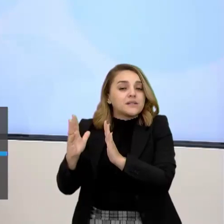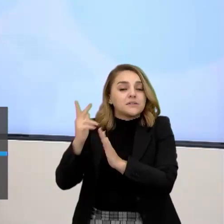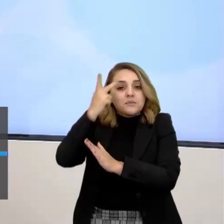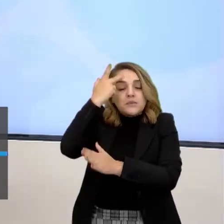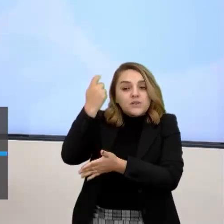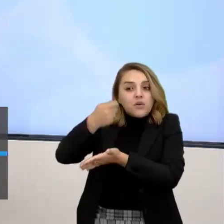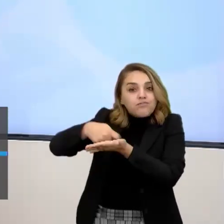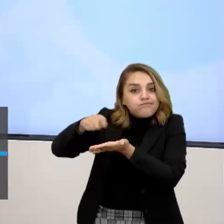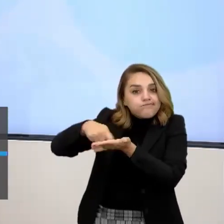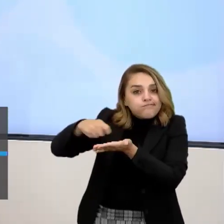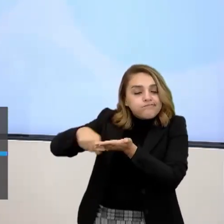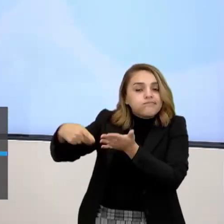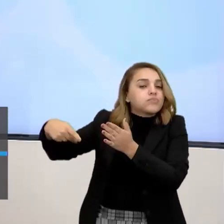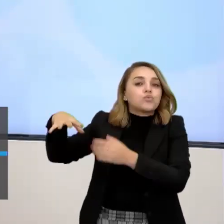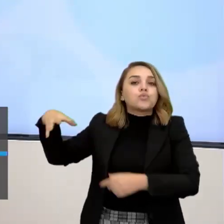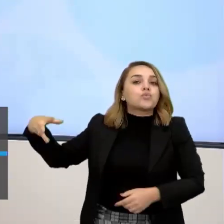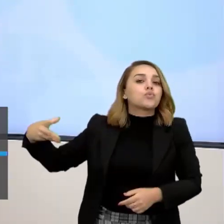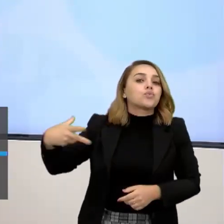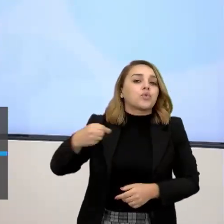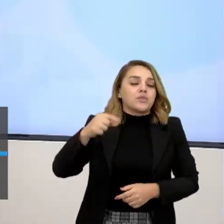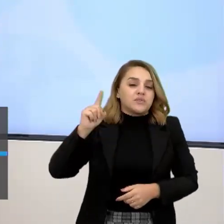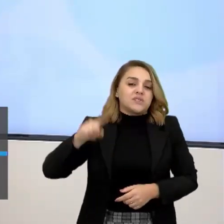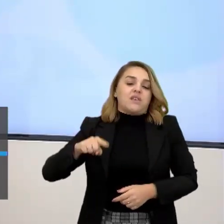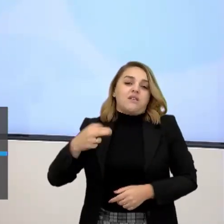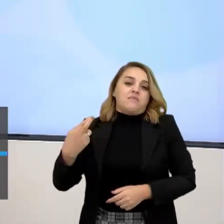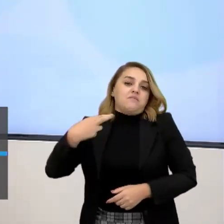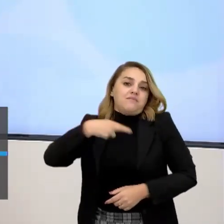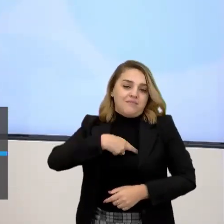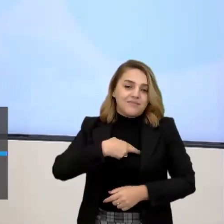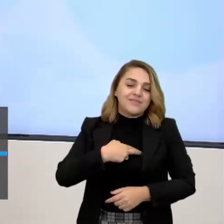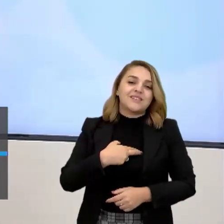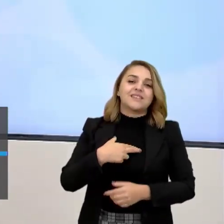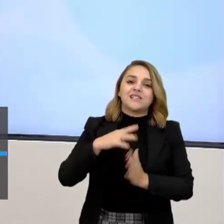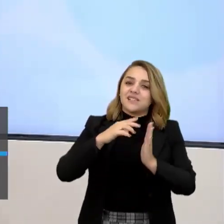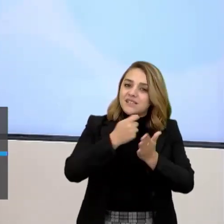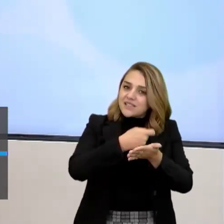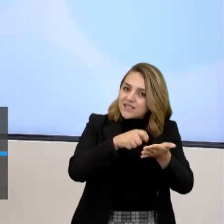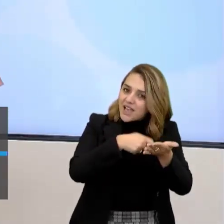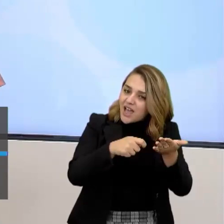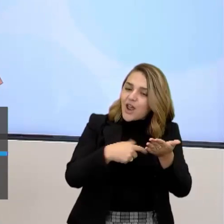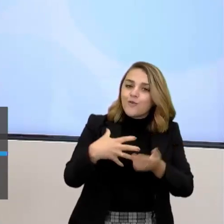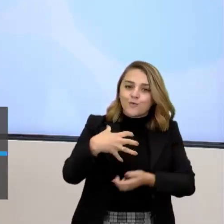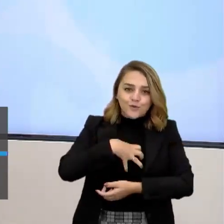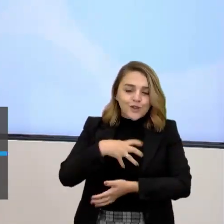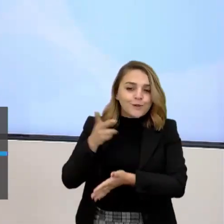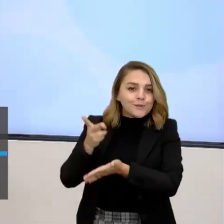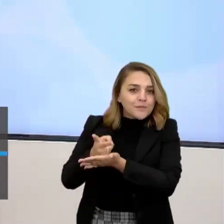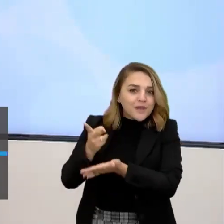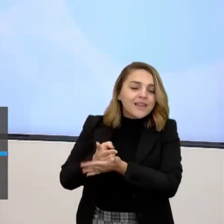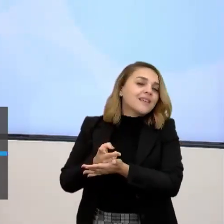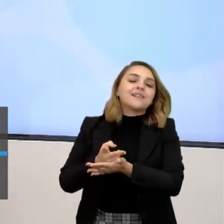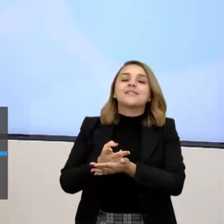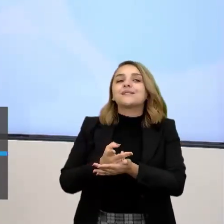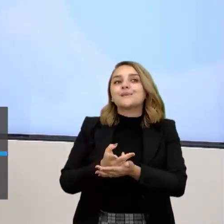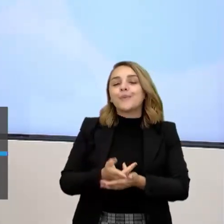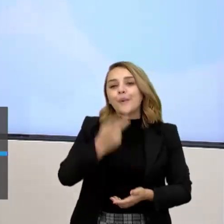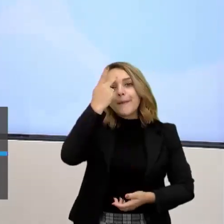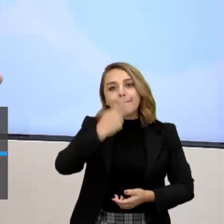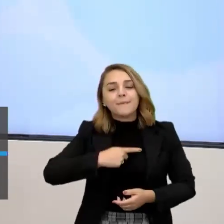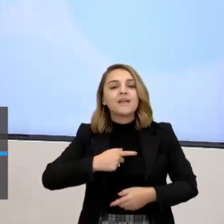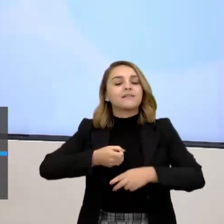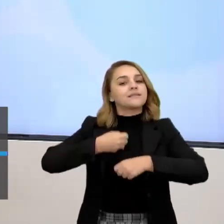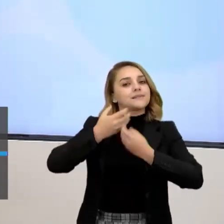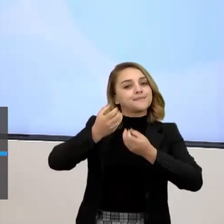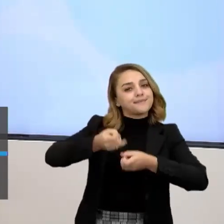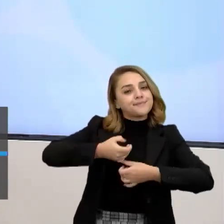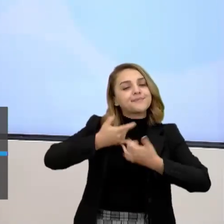basicamente românticos e todos escreviam basicamente da mesma maneira, com os mesmos, falando muito de si, idealizando